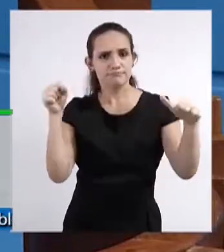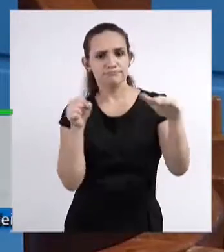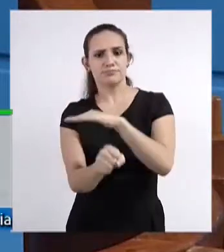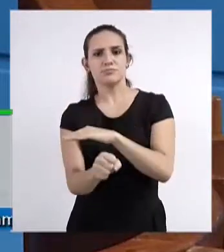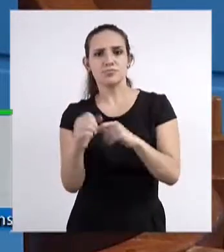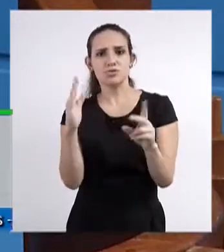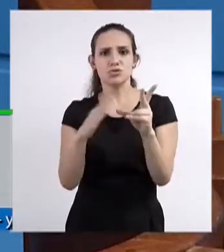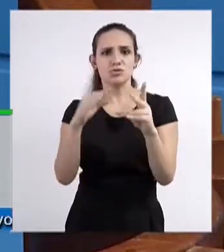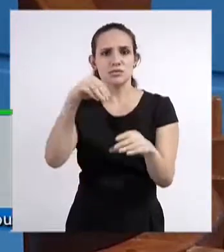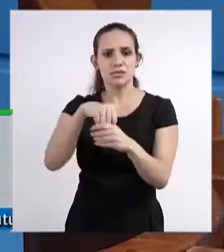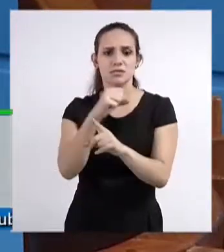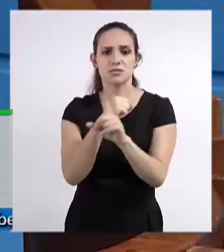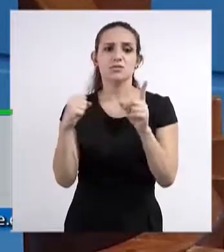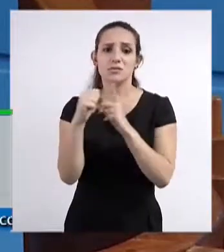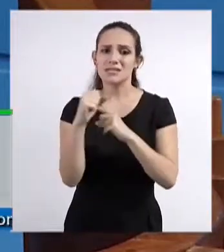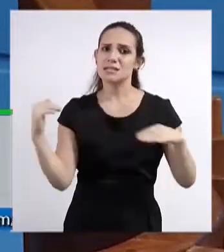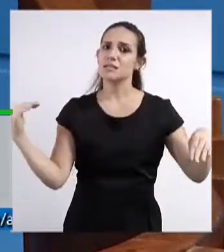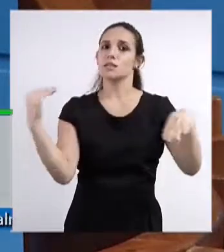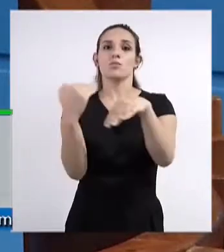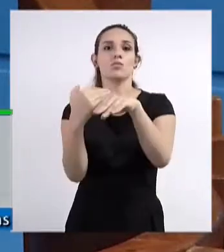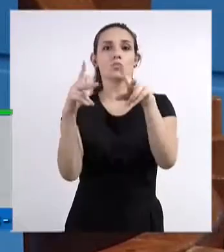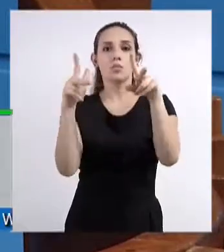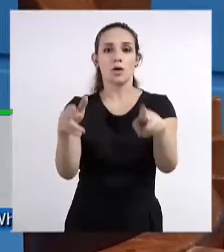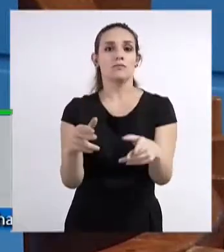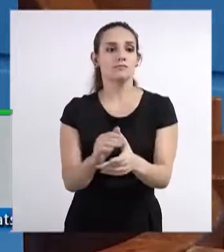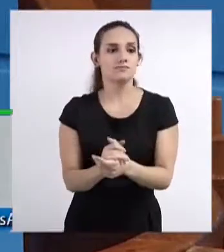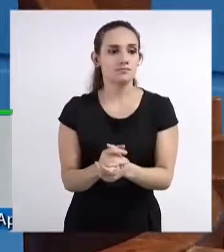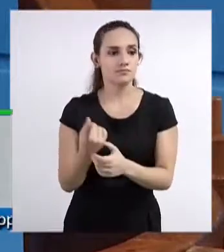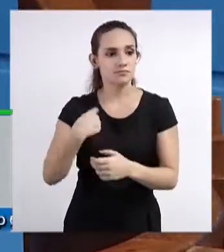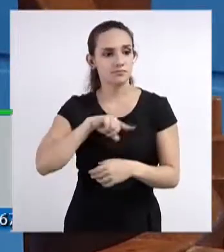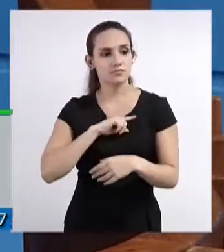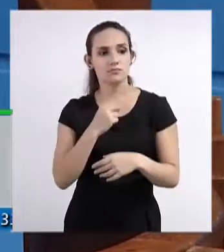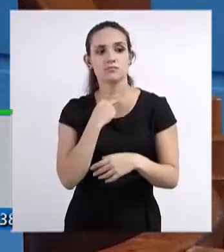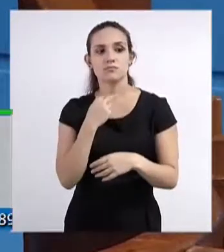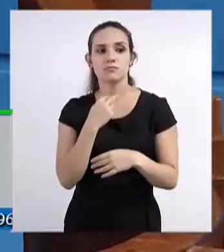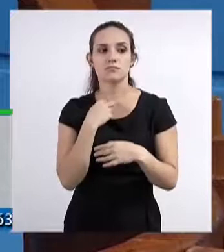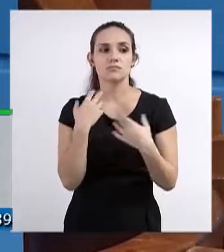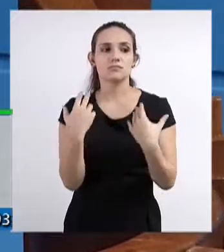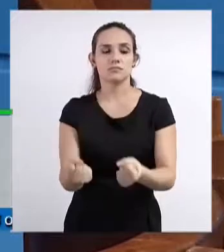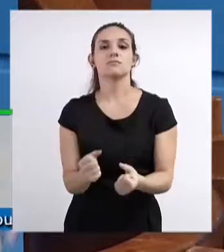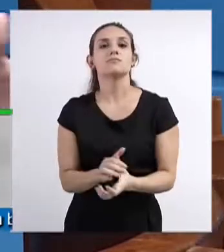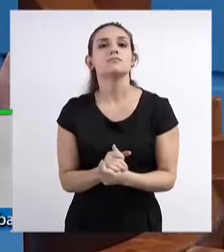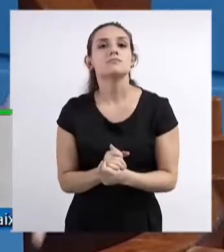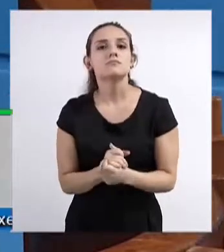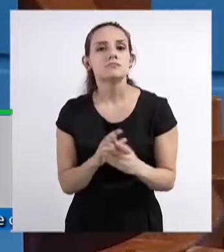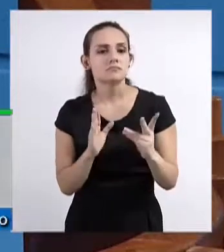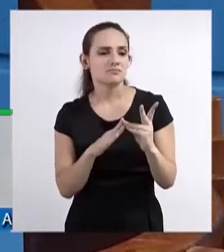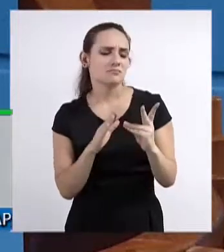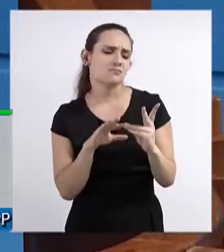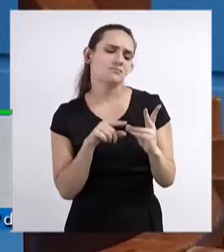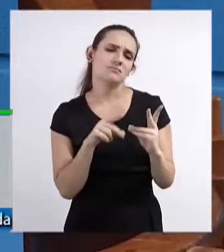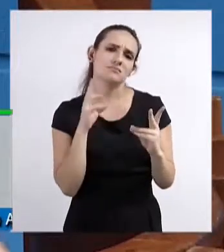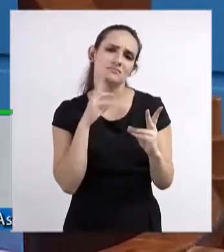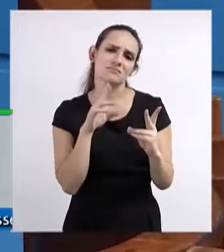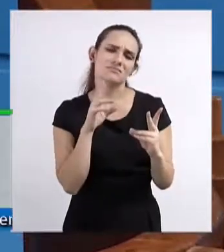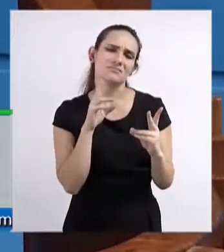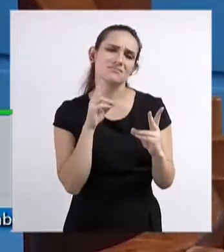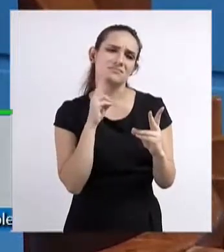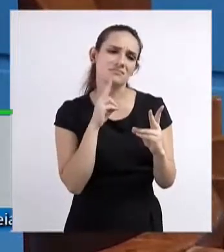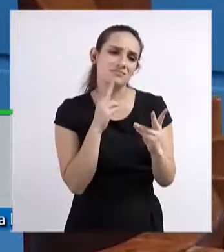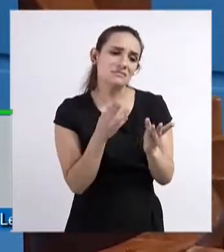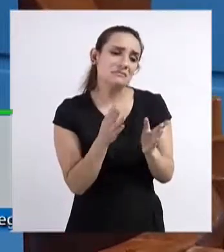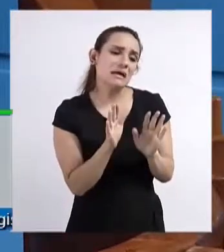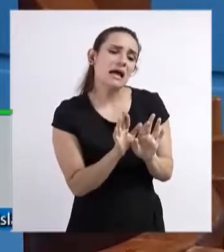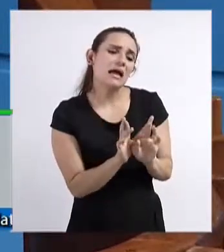participação social igualitária. É inadmissível que tratemos os indígenas hoje em